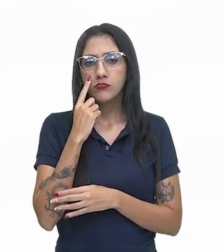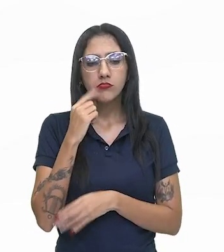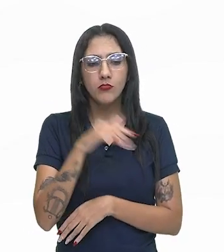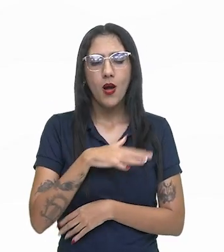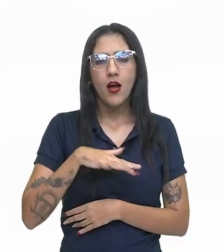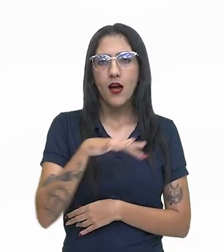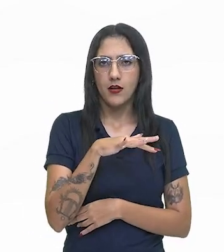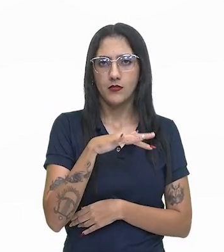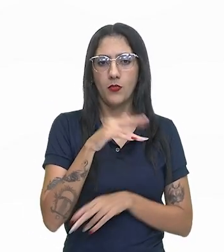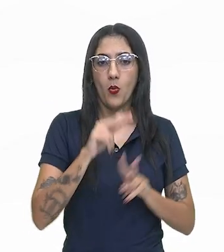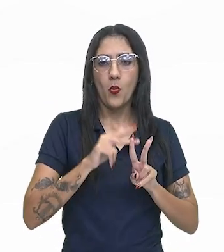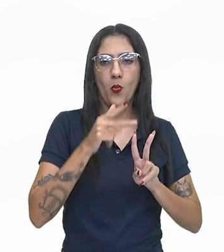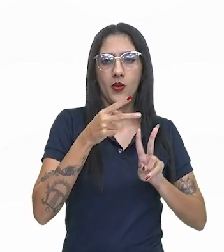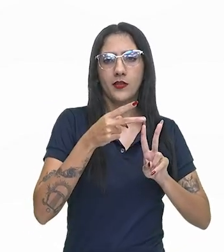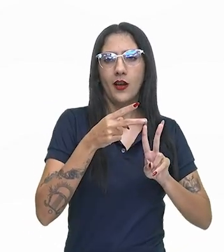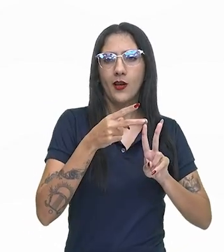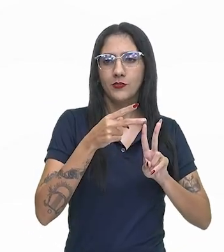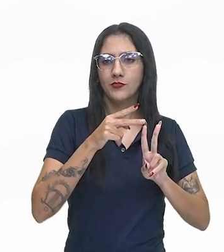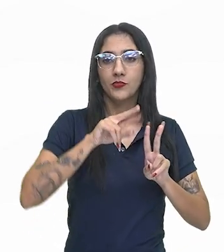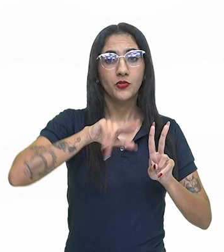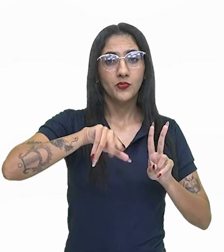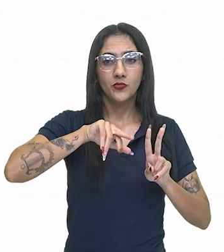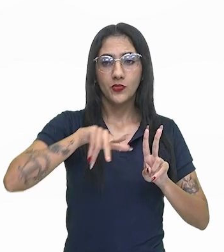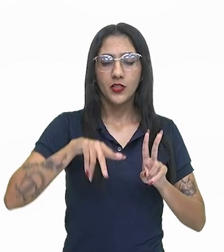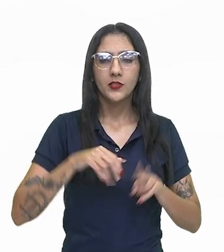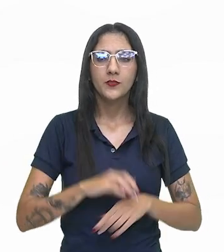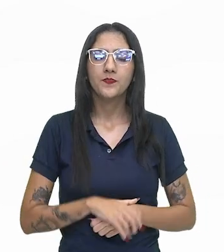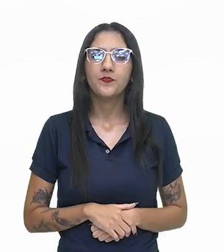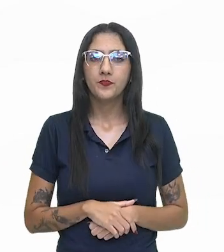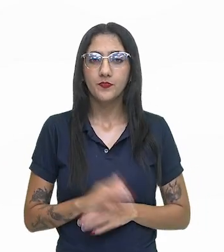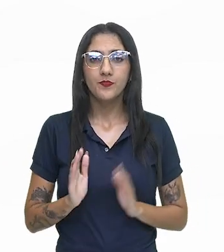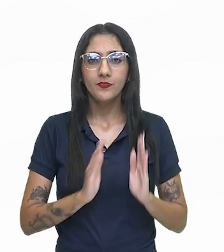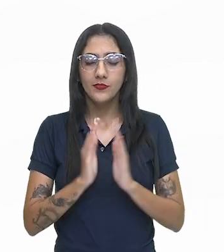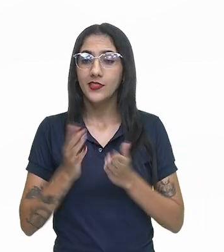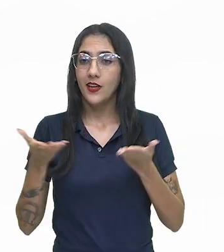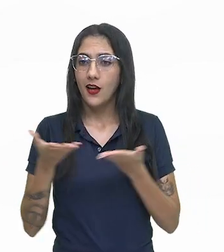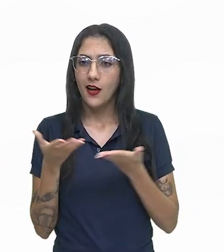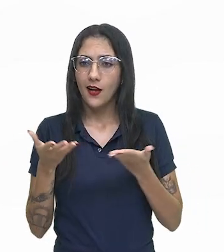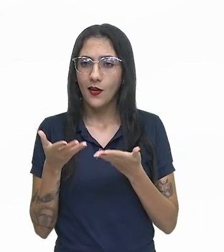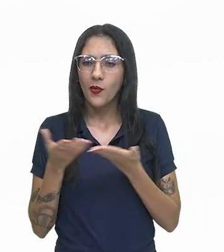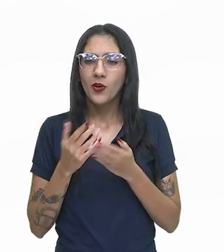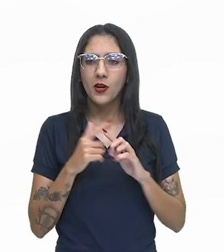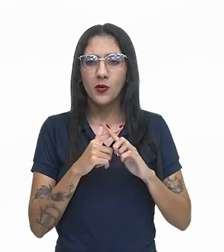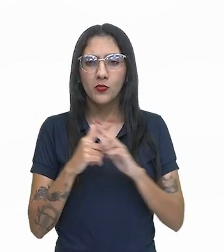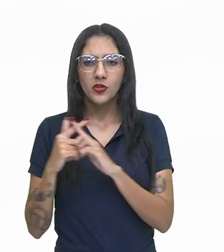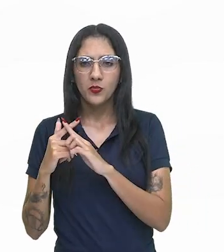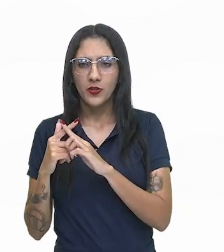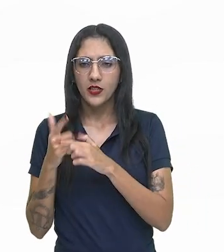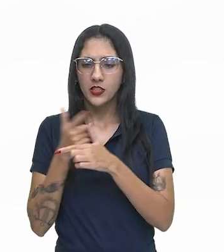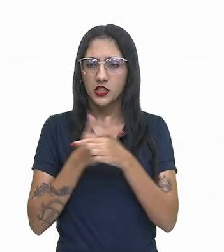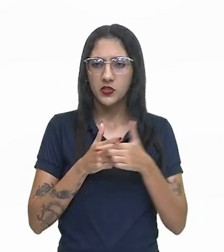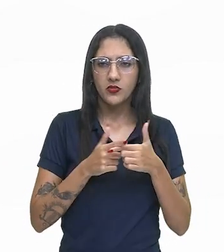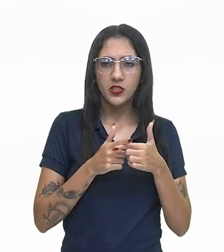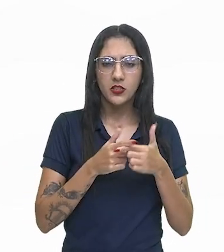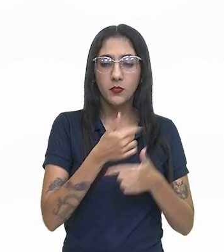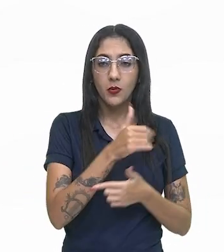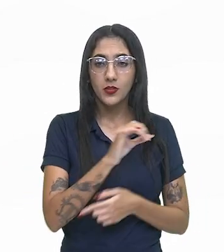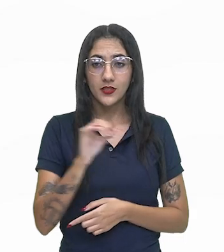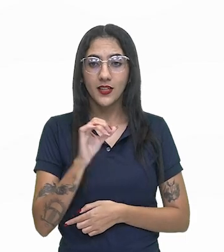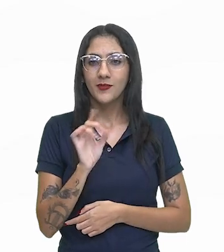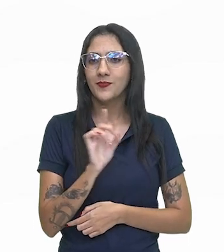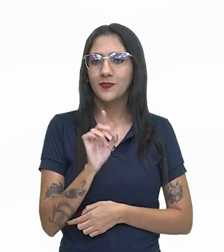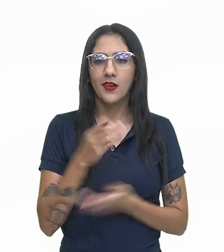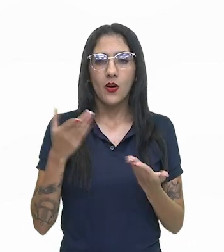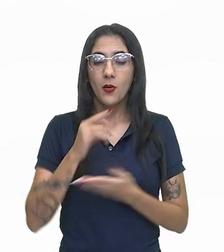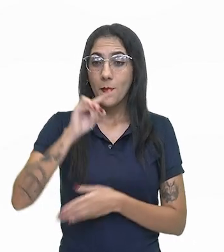né? Só que agora, em vez de multiplicar ou dividir por 100, nós vamos multiplicar ou dividir por